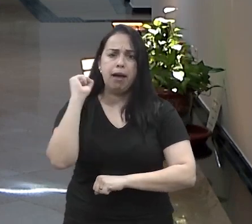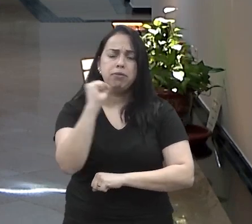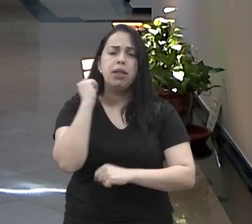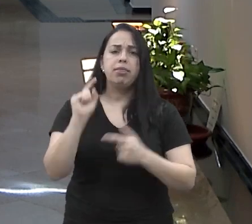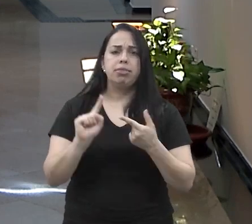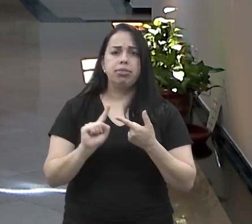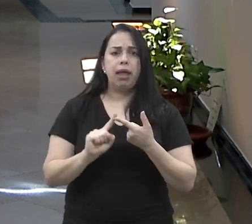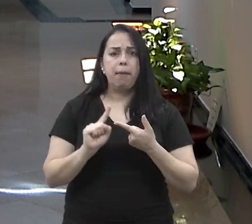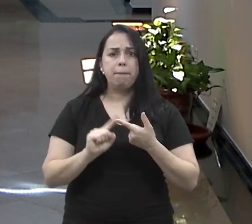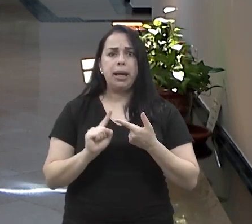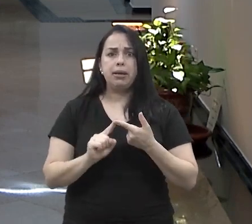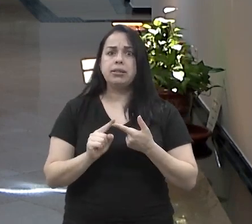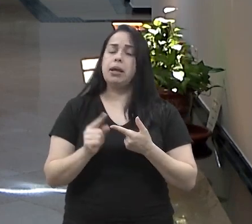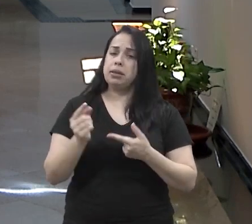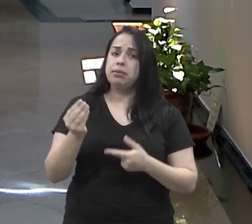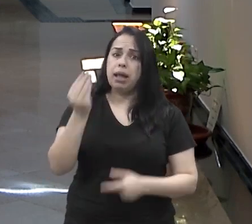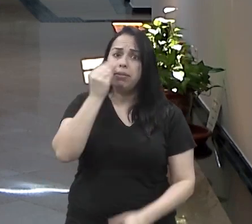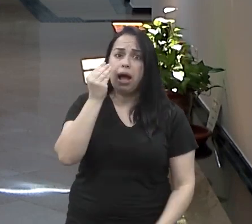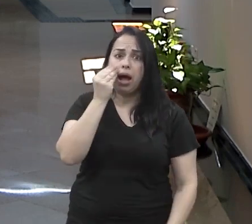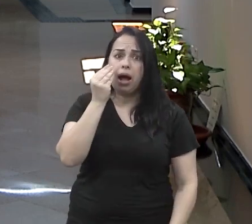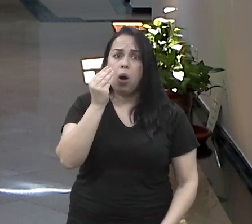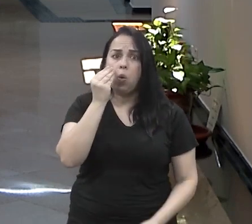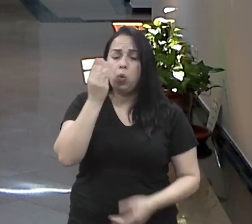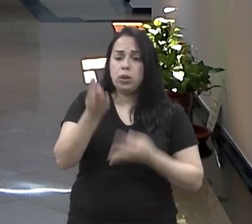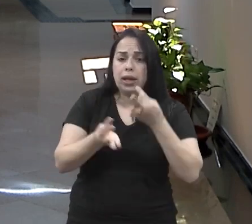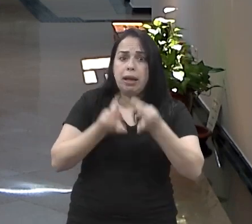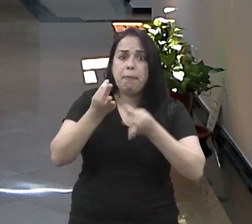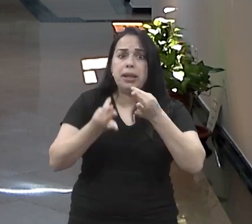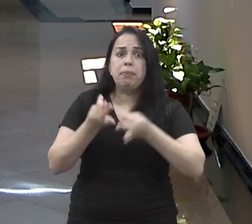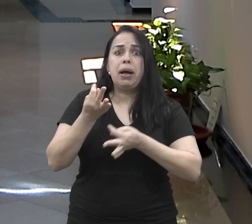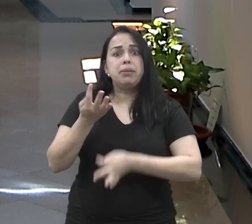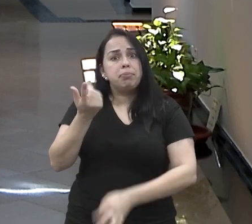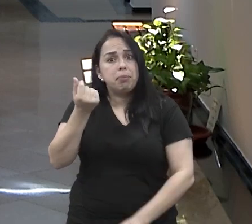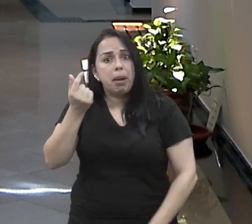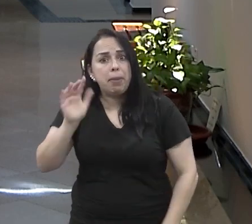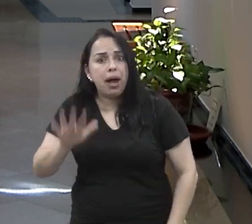essa patologia grave e também reduzir custo